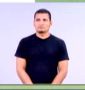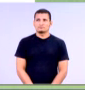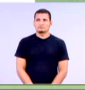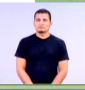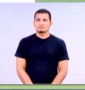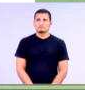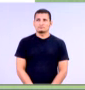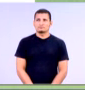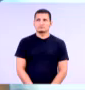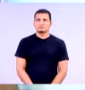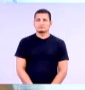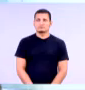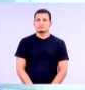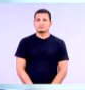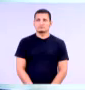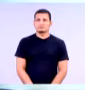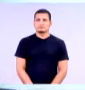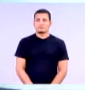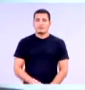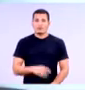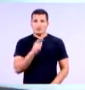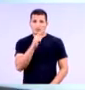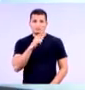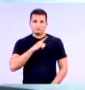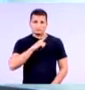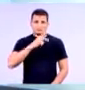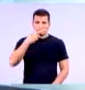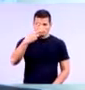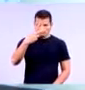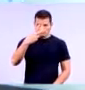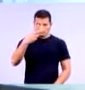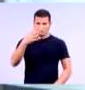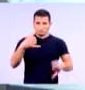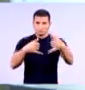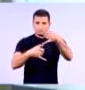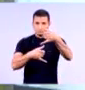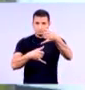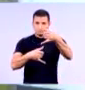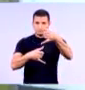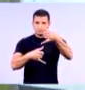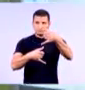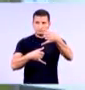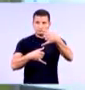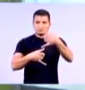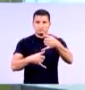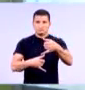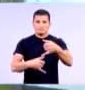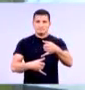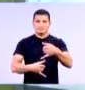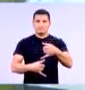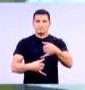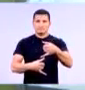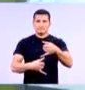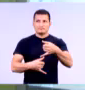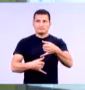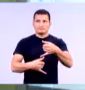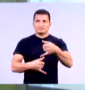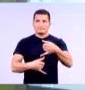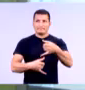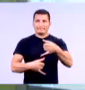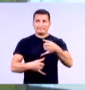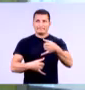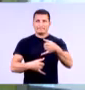Voltando ali, a gente definiu dois métodos que definem que o objeto